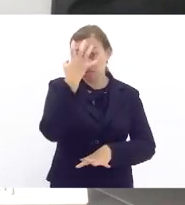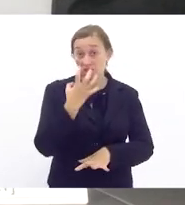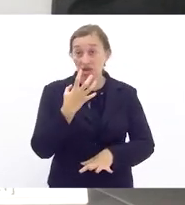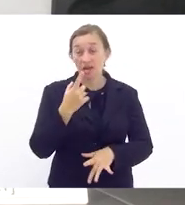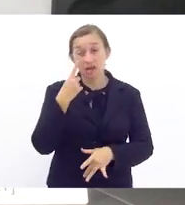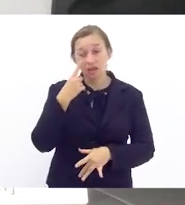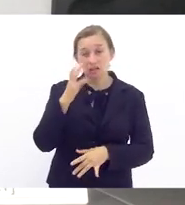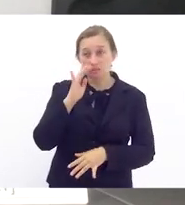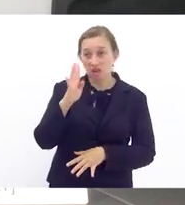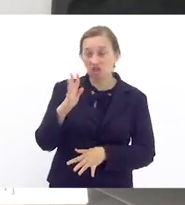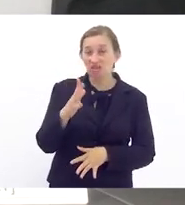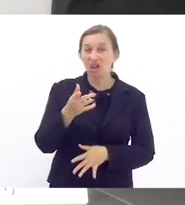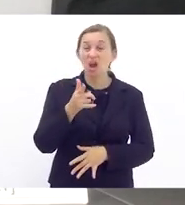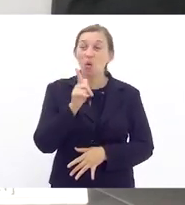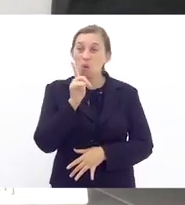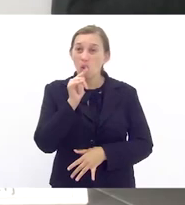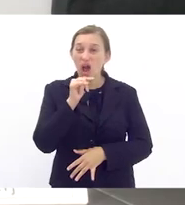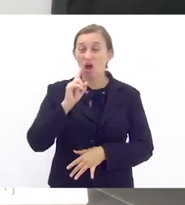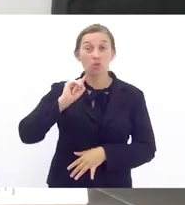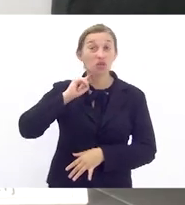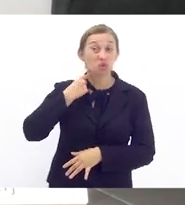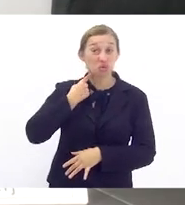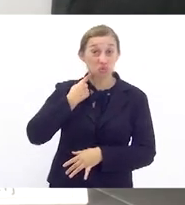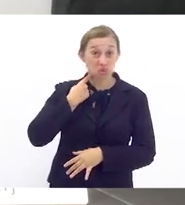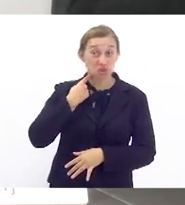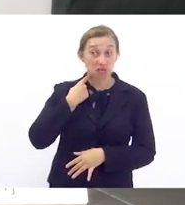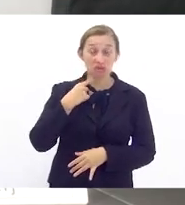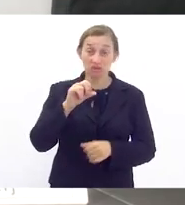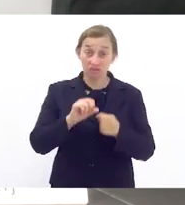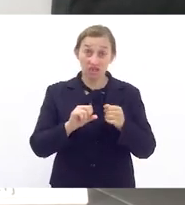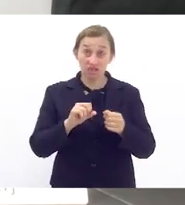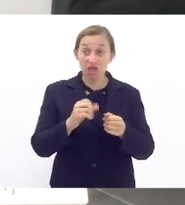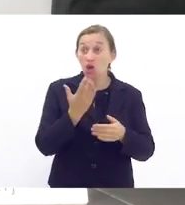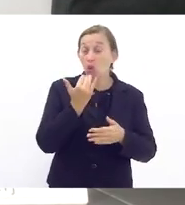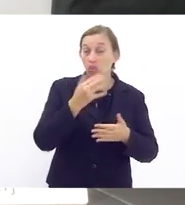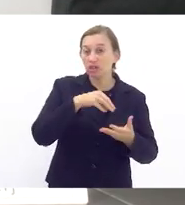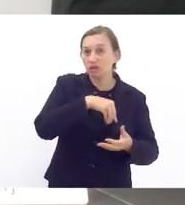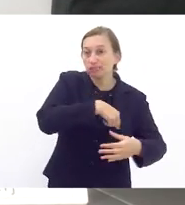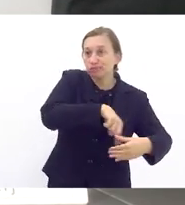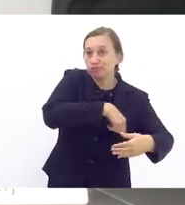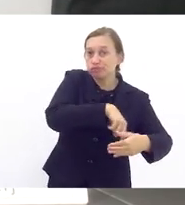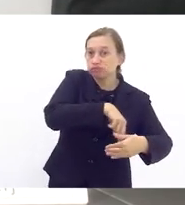trabalhar com água contaminada, se você resolve fazer um alimento, uma coisa que tem uma fermentação